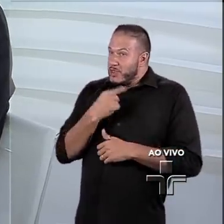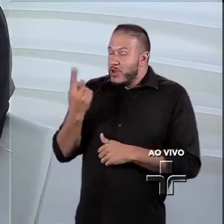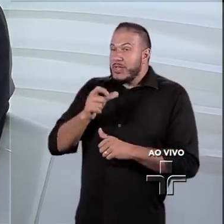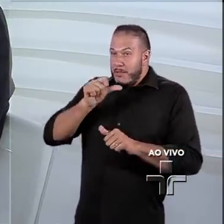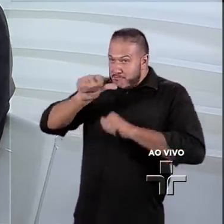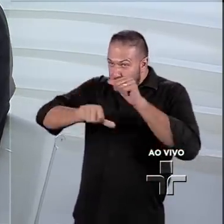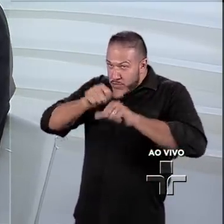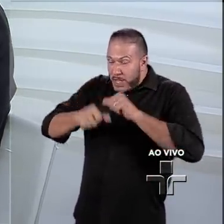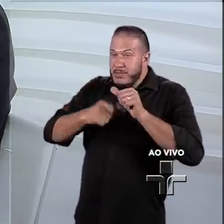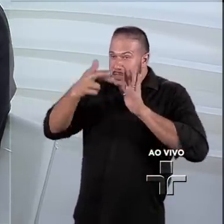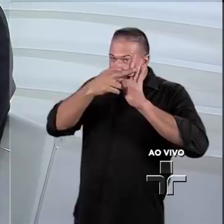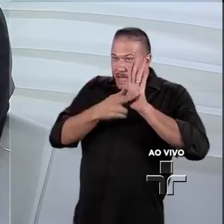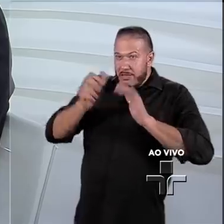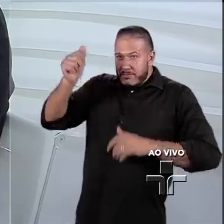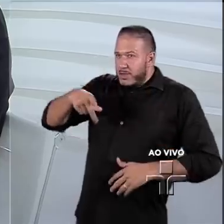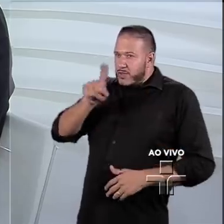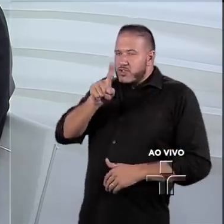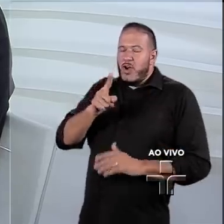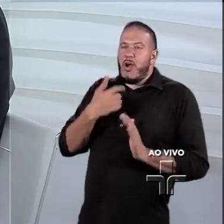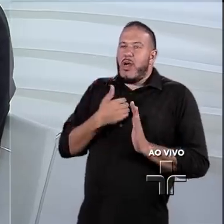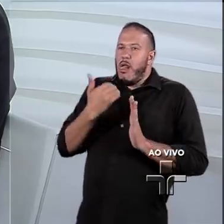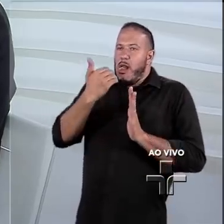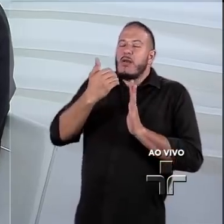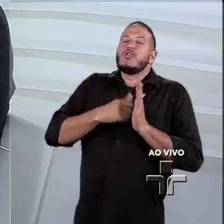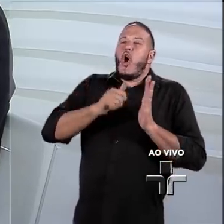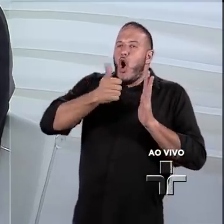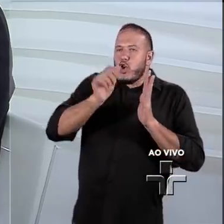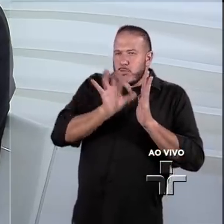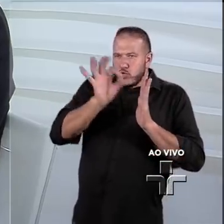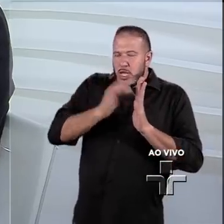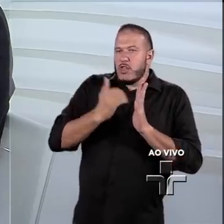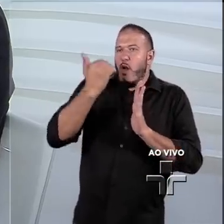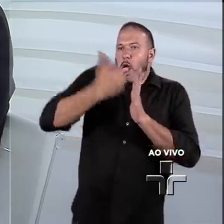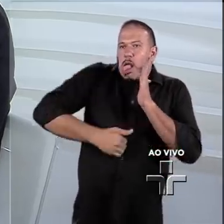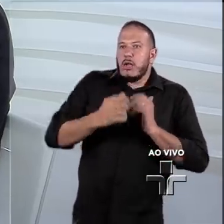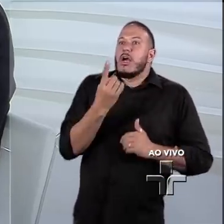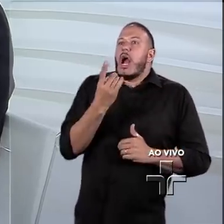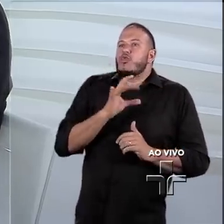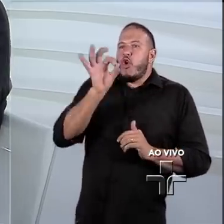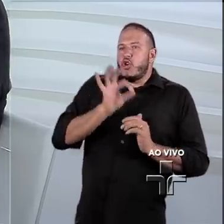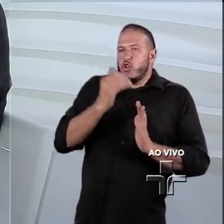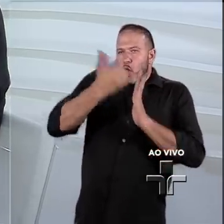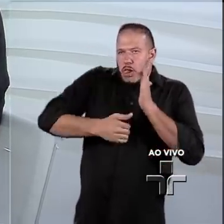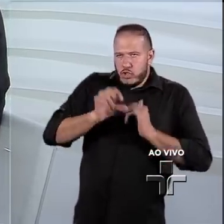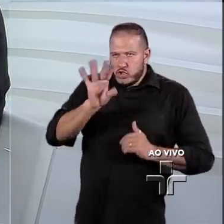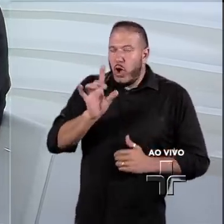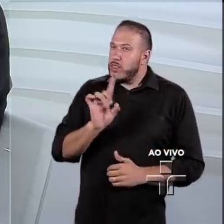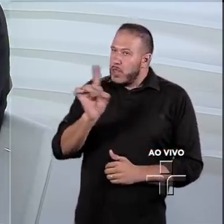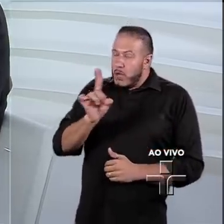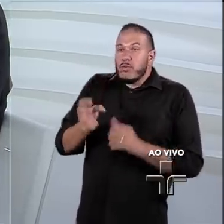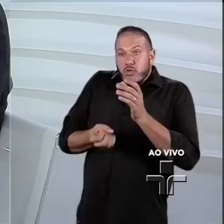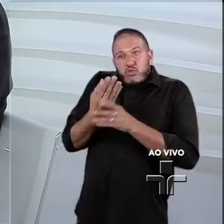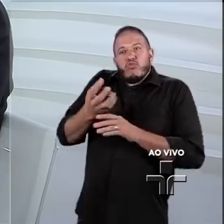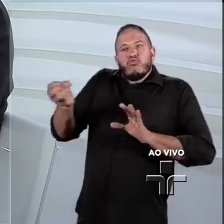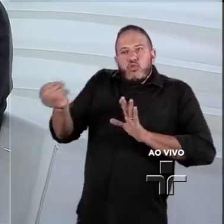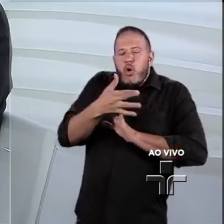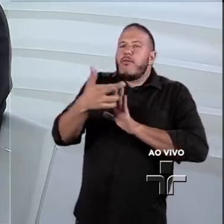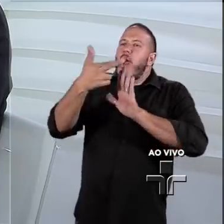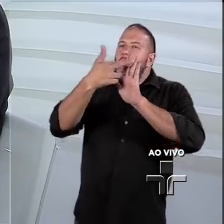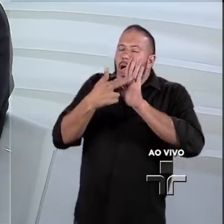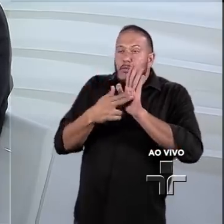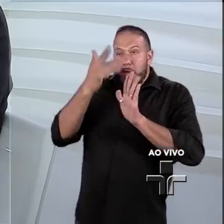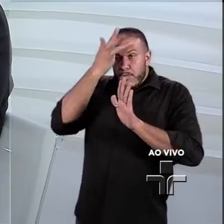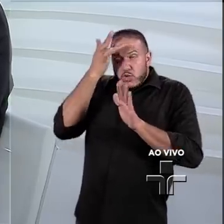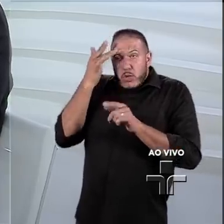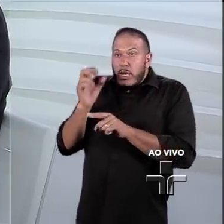foi apenas uma reforma de aumentar a alíquota de 11% para 14%. A gente criou um novo sistema para quem entra a partir de agora